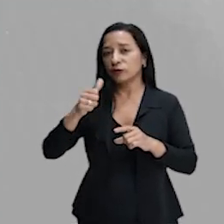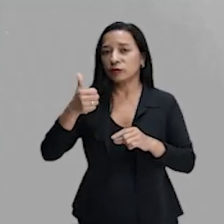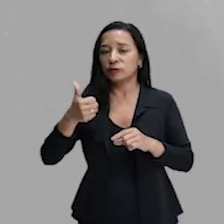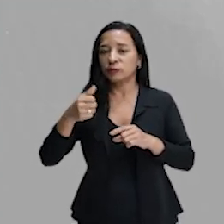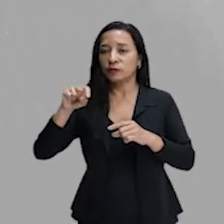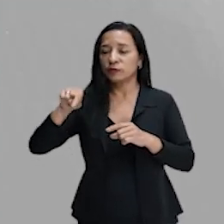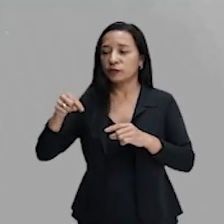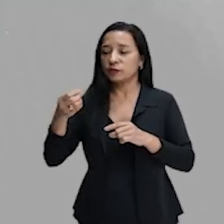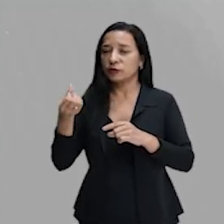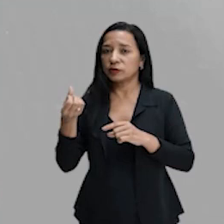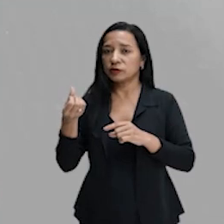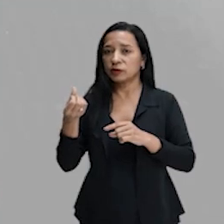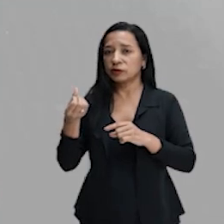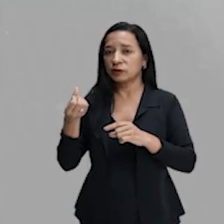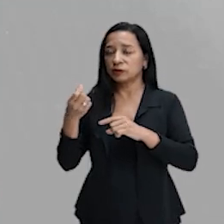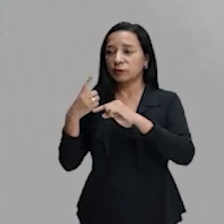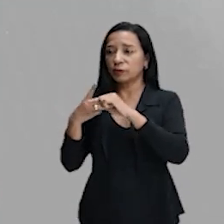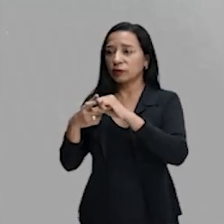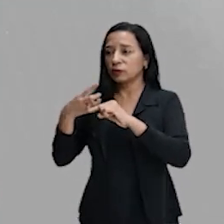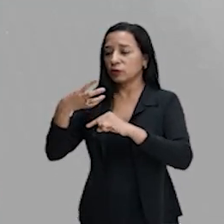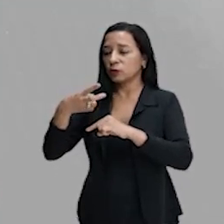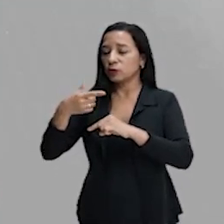81,6 +